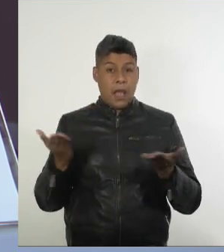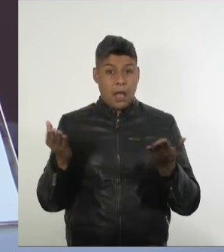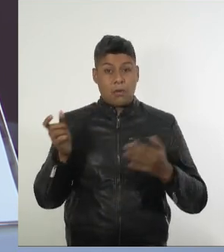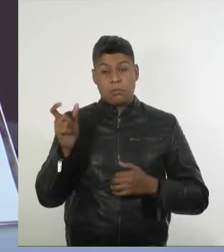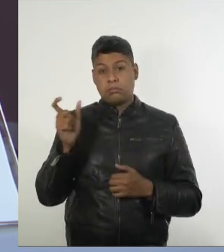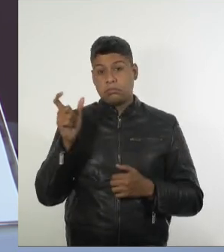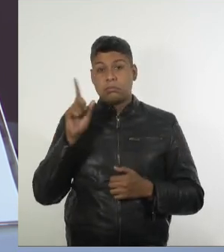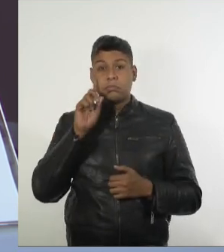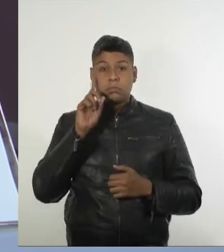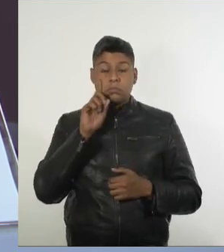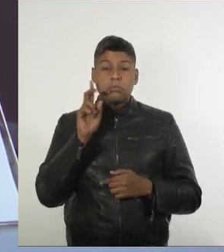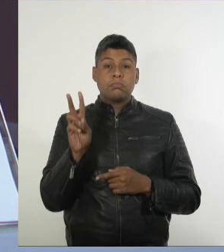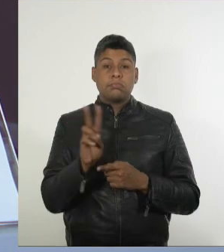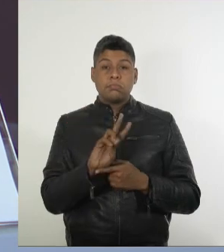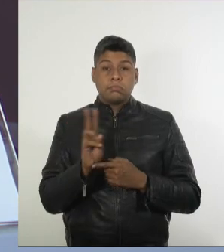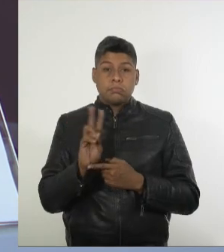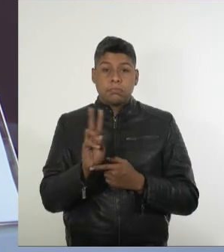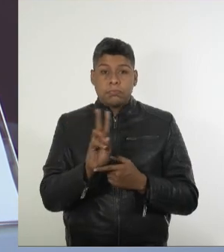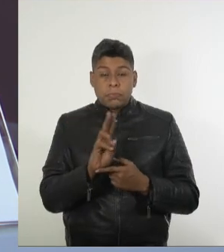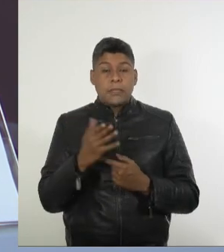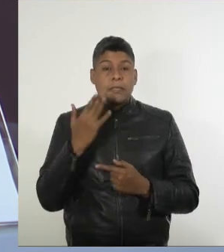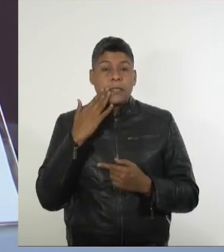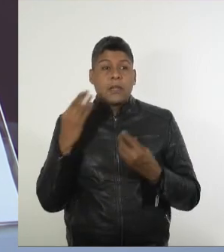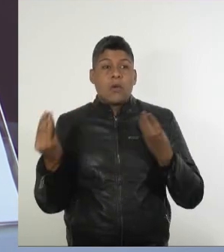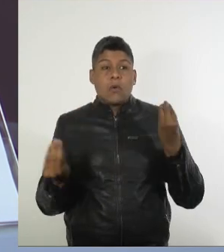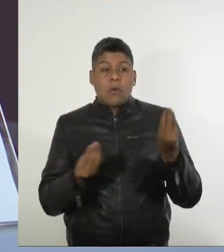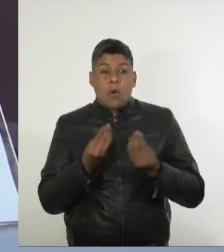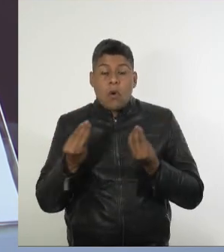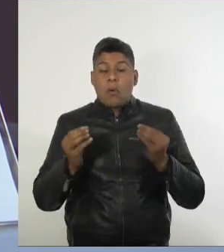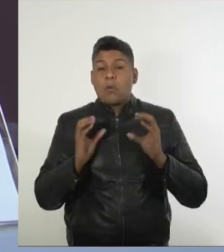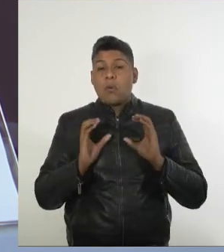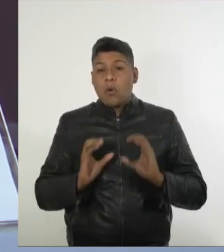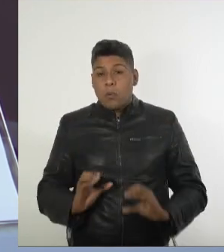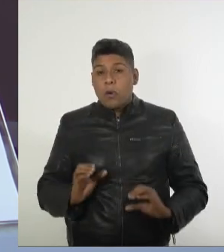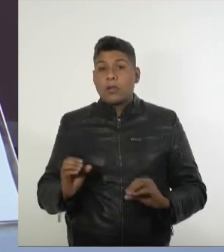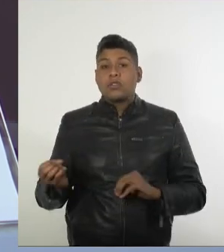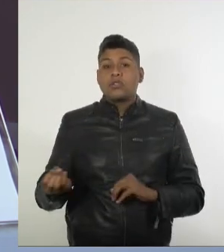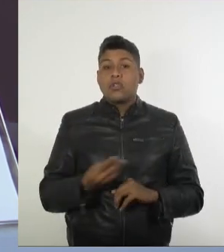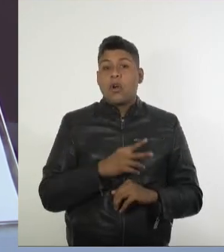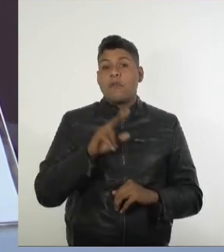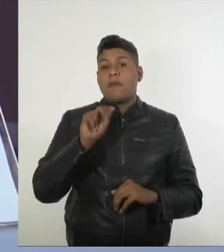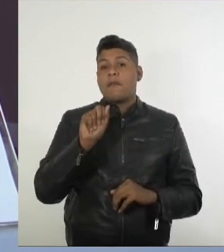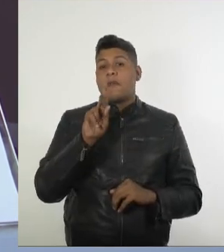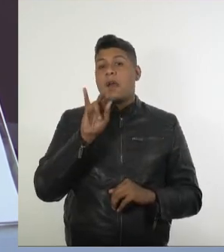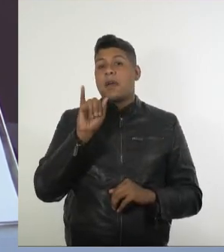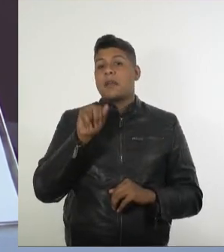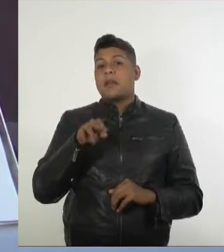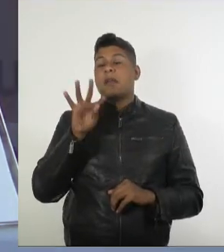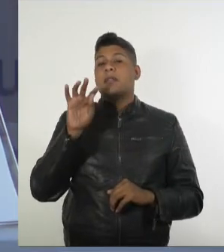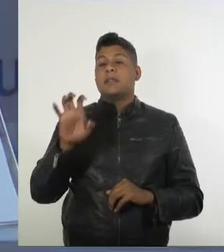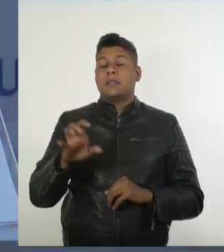alerta, dia a dia monitorando a situação, para entender como é que vai ser o comportamento dessa nova variante no nosso município.